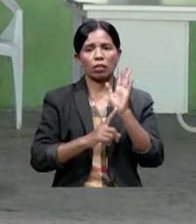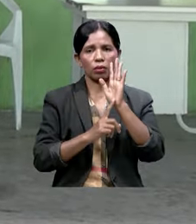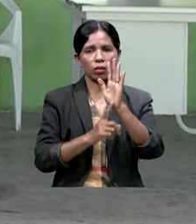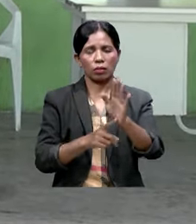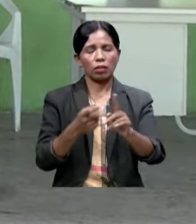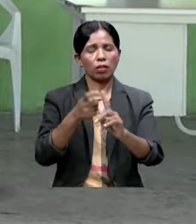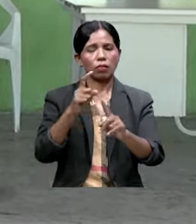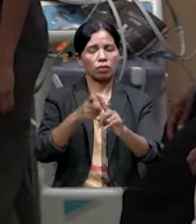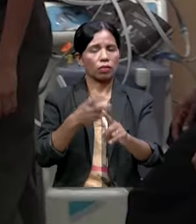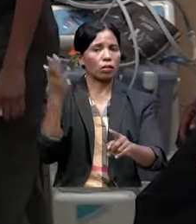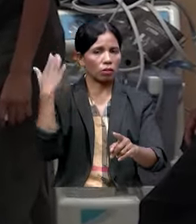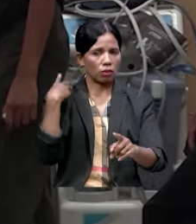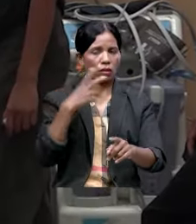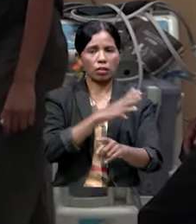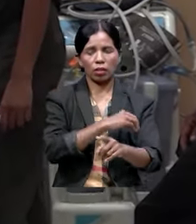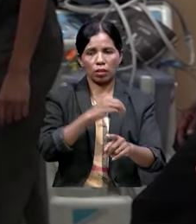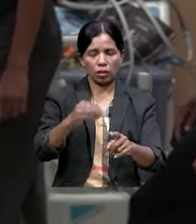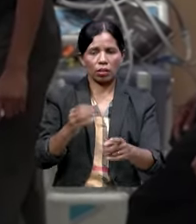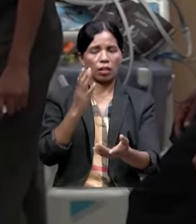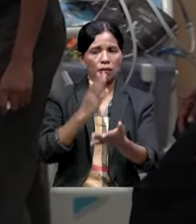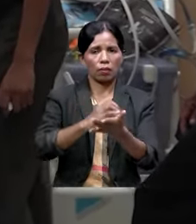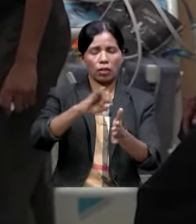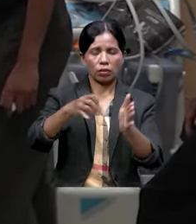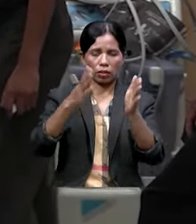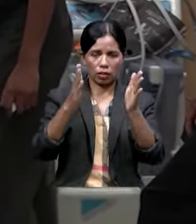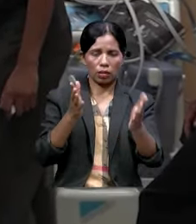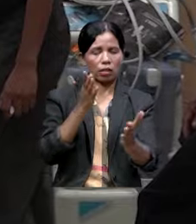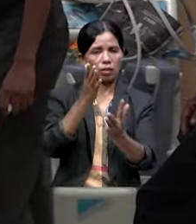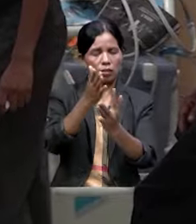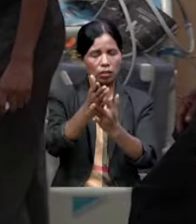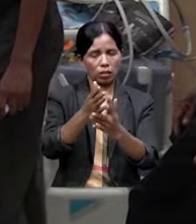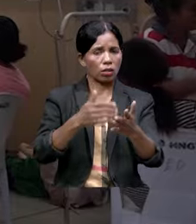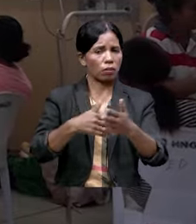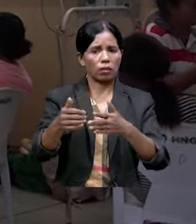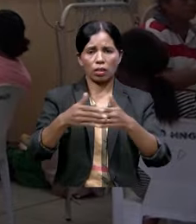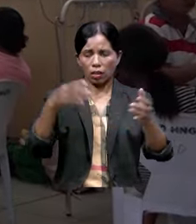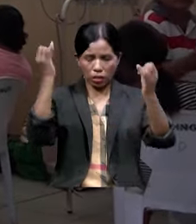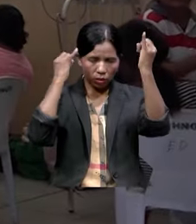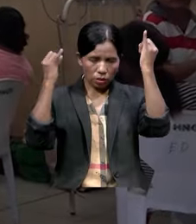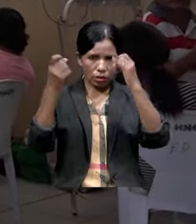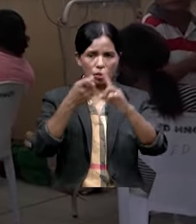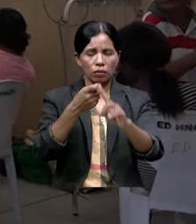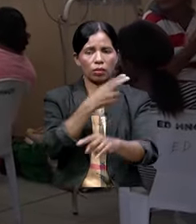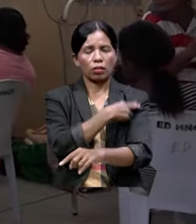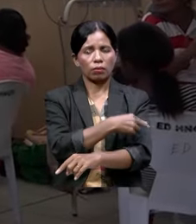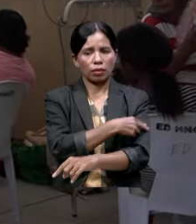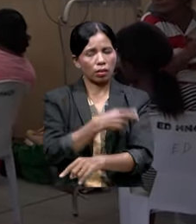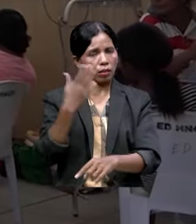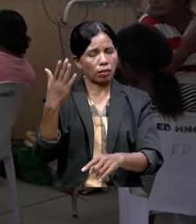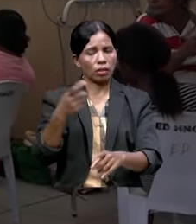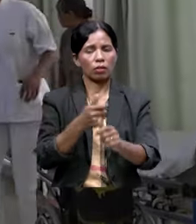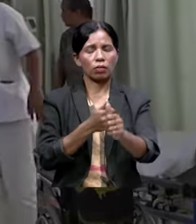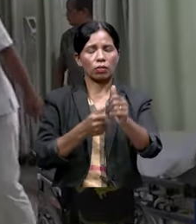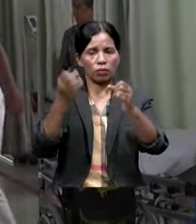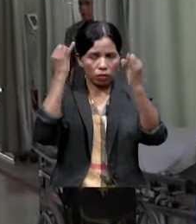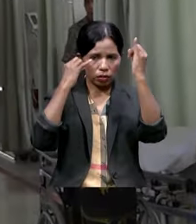koto, tamba circular refere, impede jornalista sir atu acesso a qualquer informação russo hospital refere. Ter Conselho de Imprensa, informação